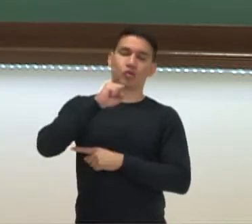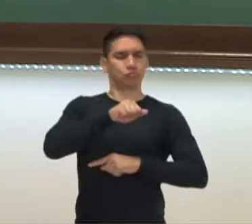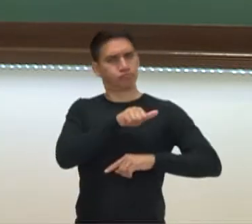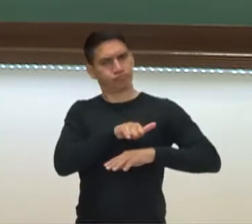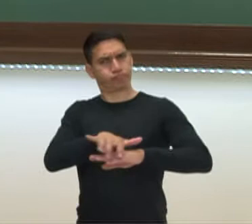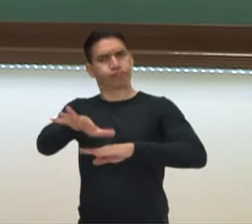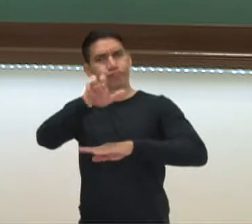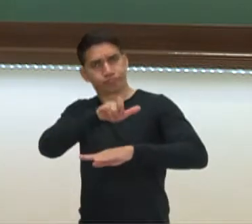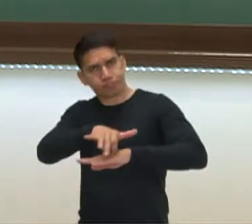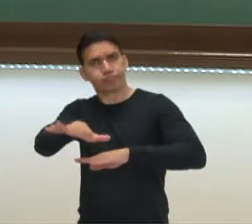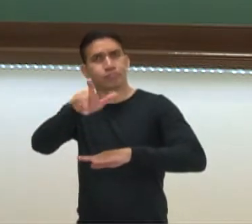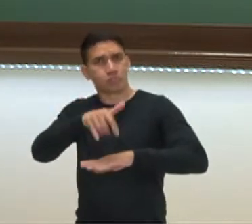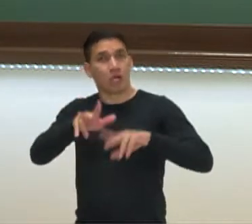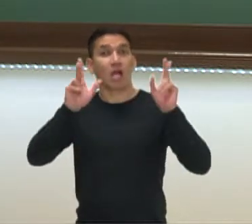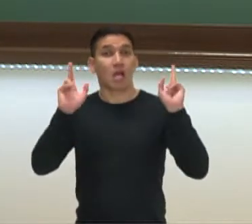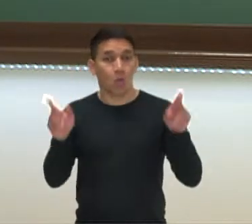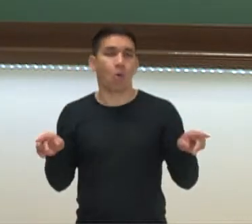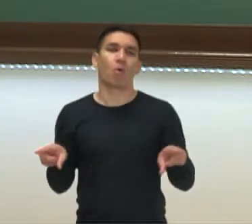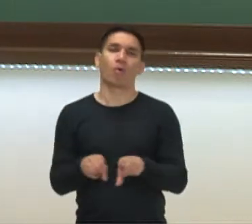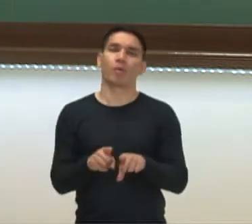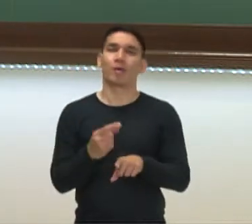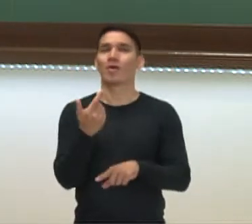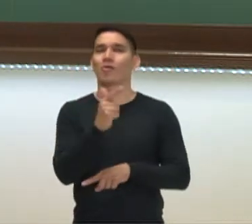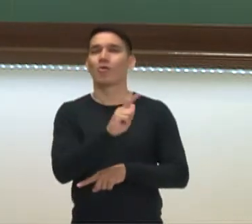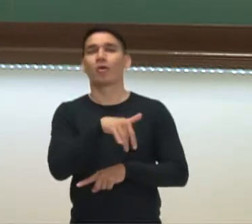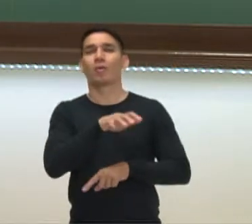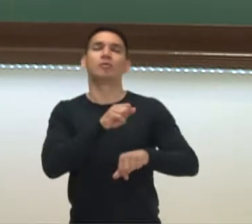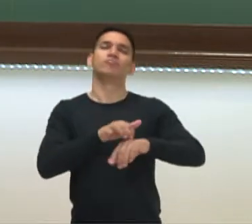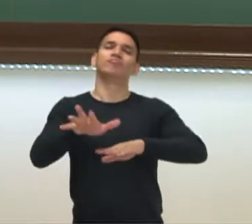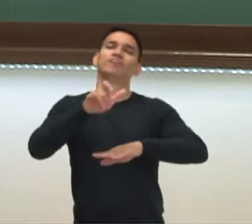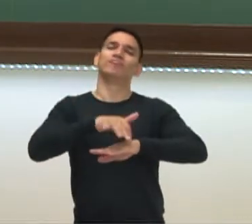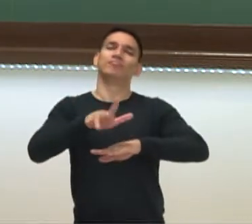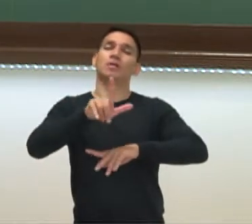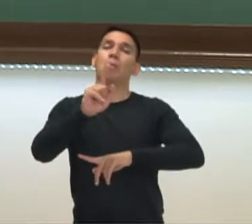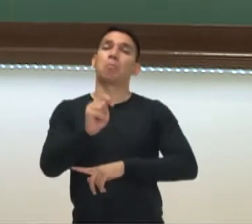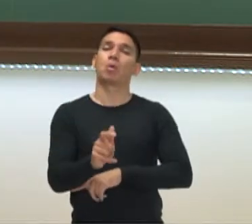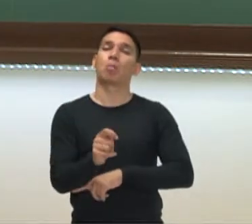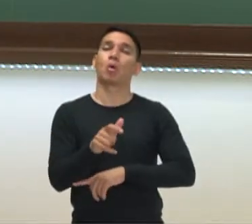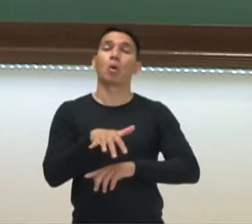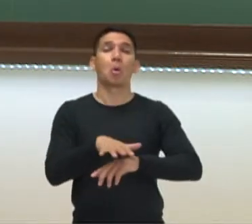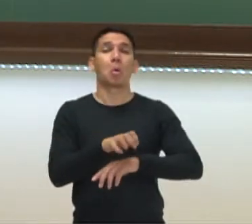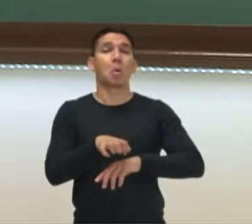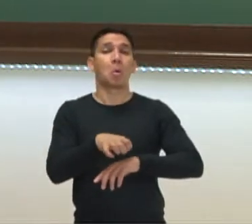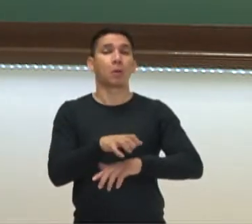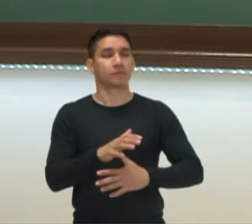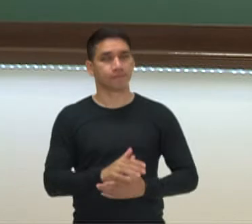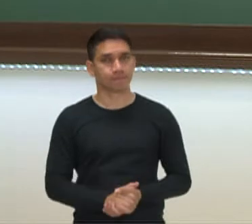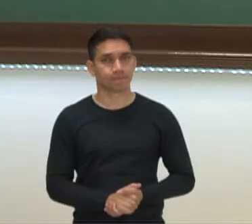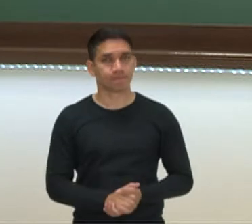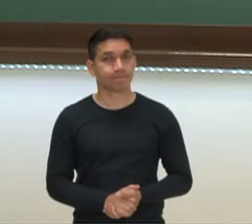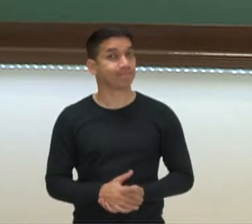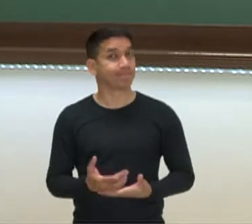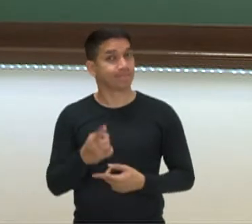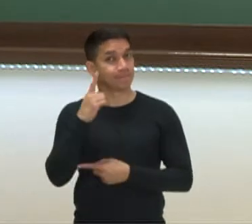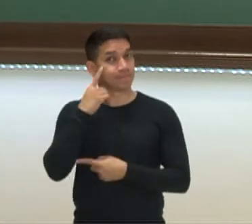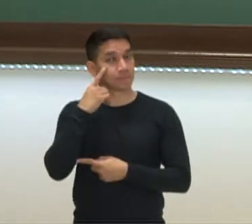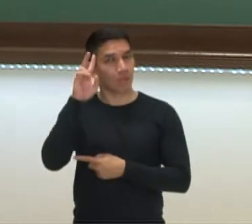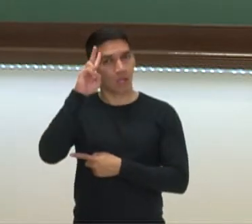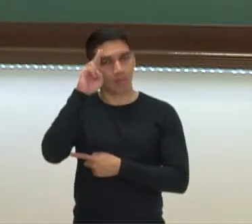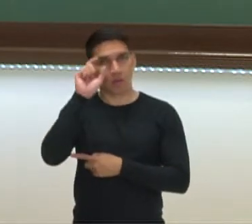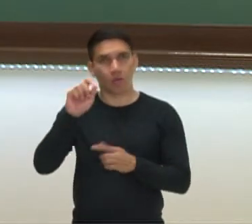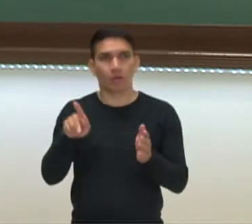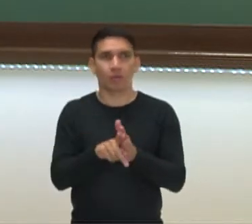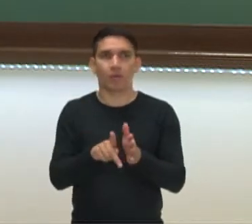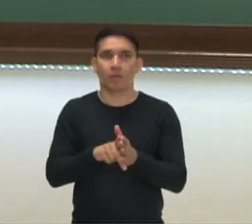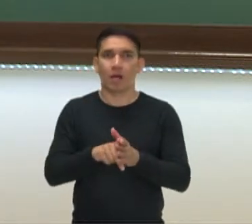fluir da mesma forma que um outro mais condutor, com menos resistência elétrica, tá? Bom, lembrando que o fluxo de água